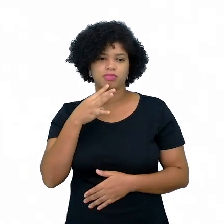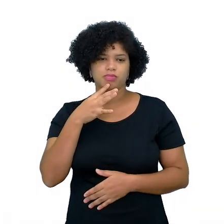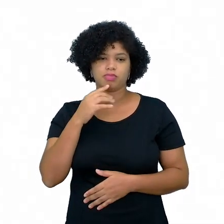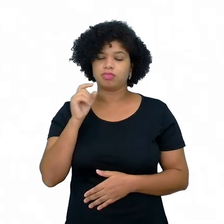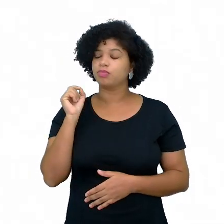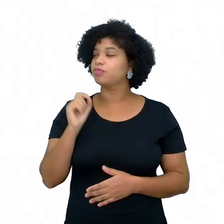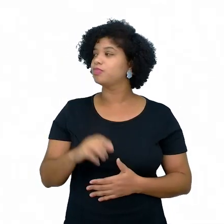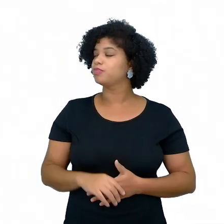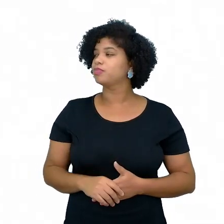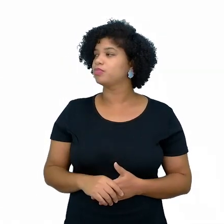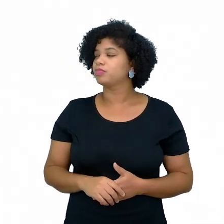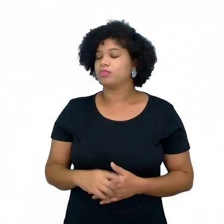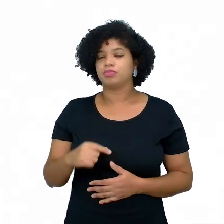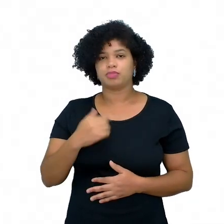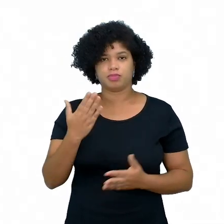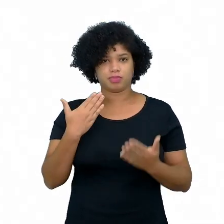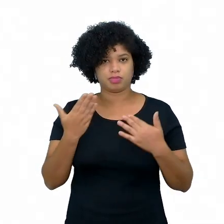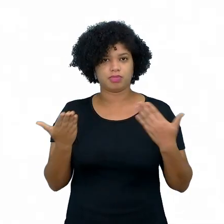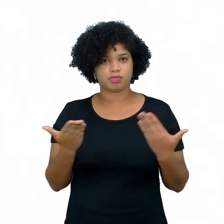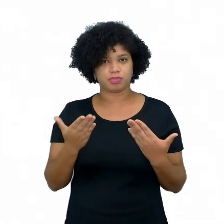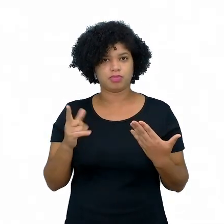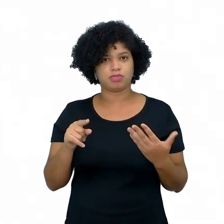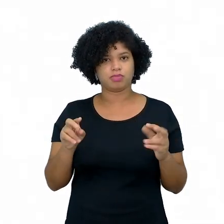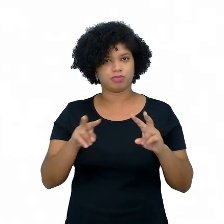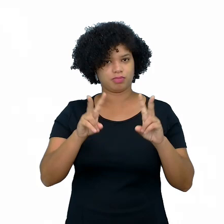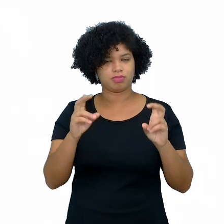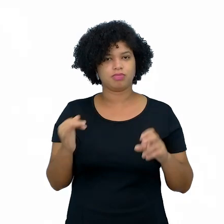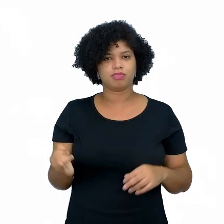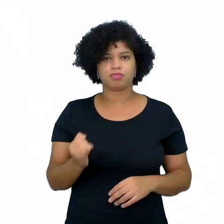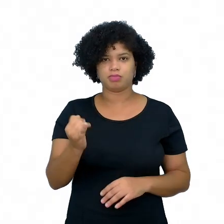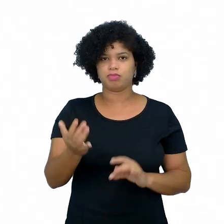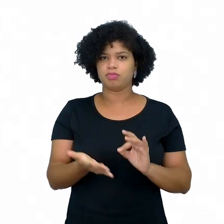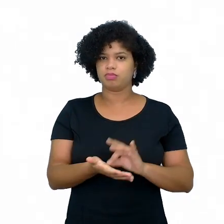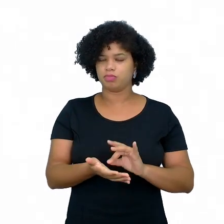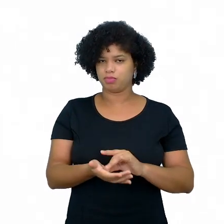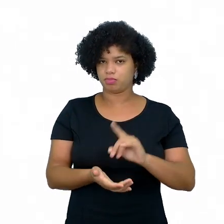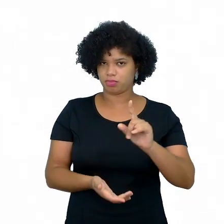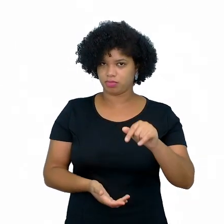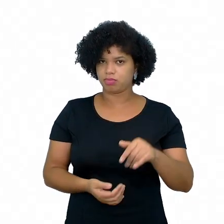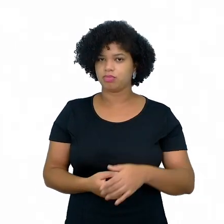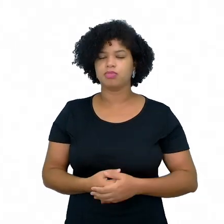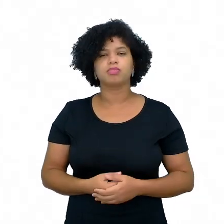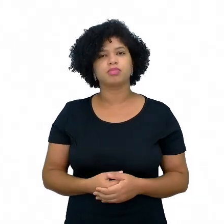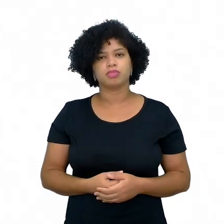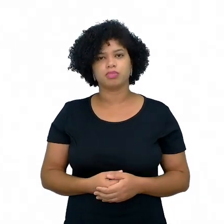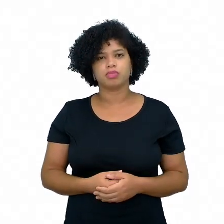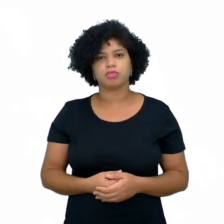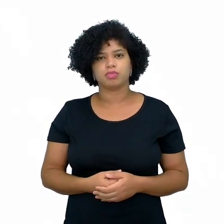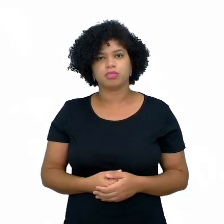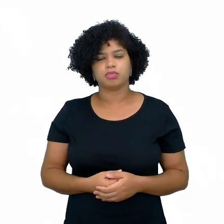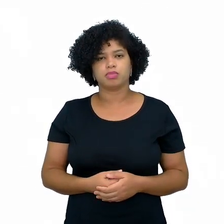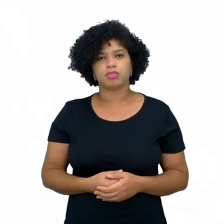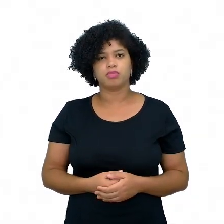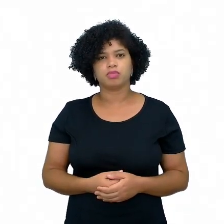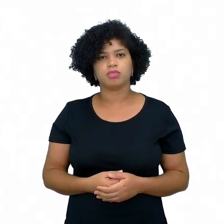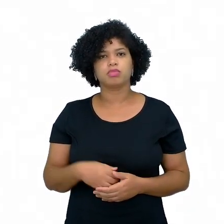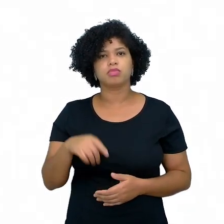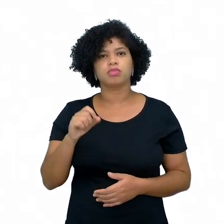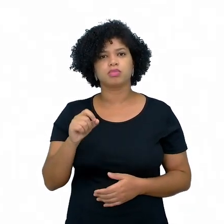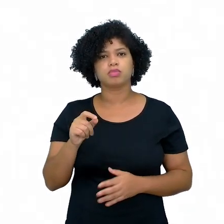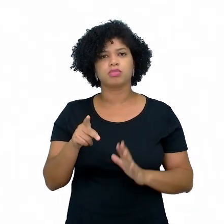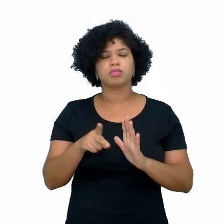que nós discutimos hoje, que são bastante relevantes, né? Eles estão disponíveis